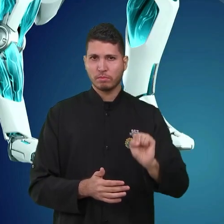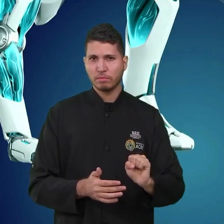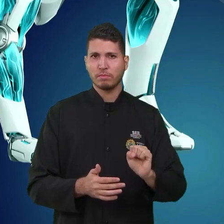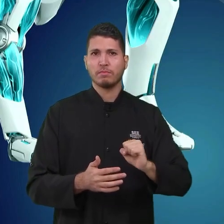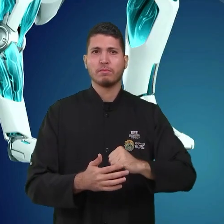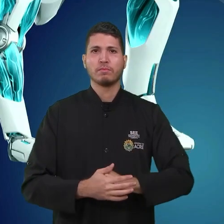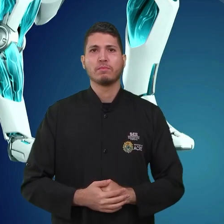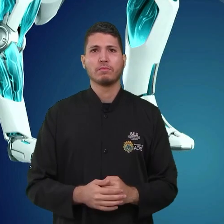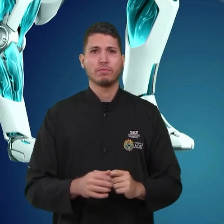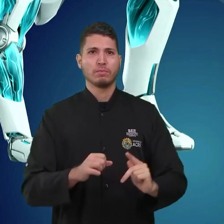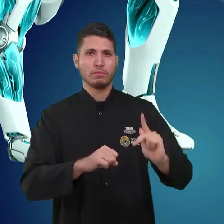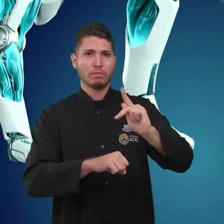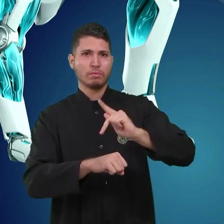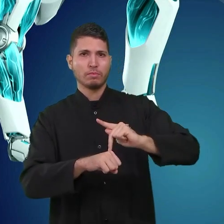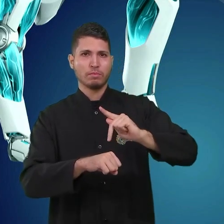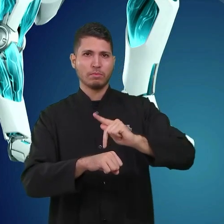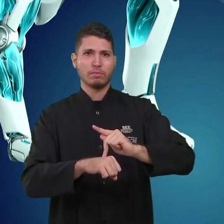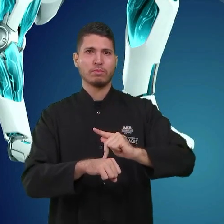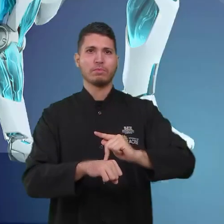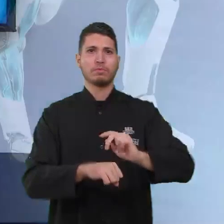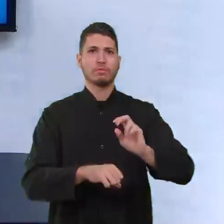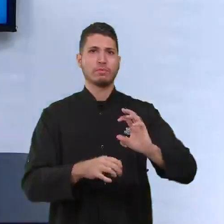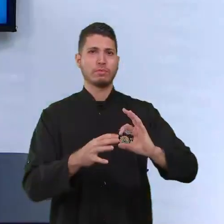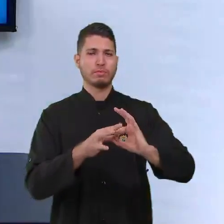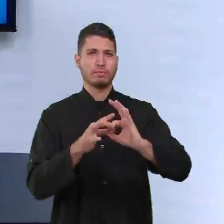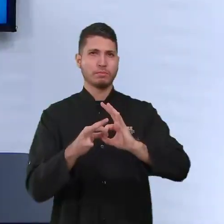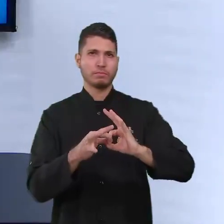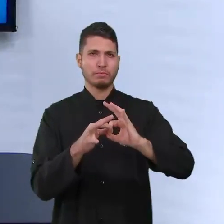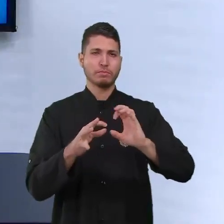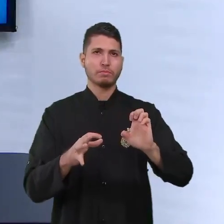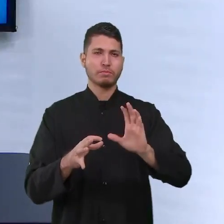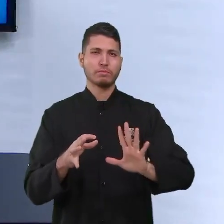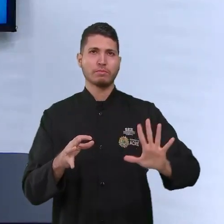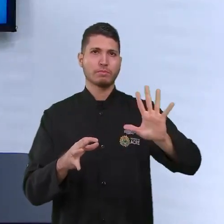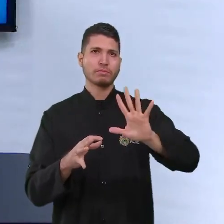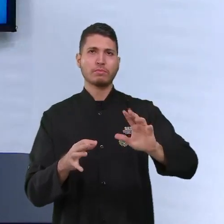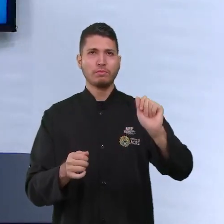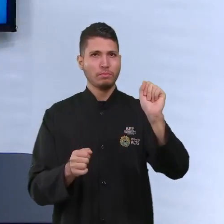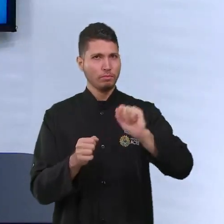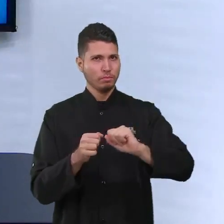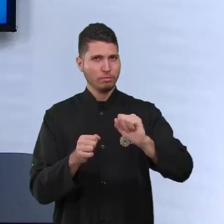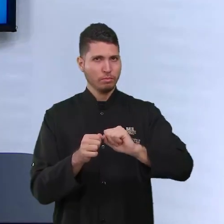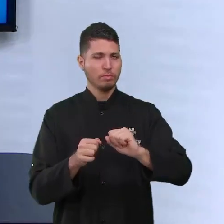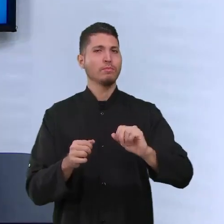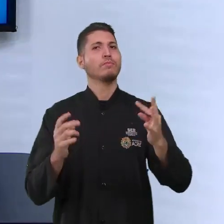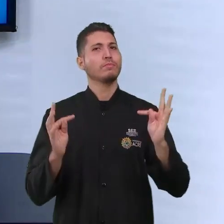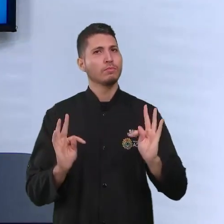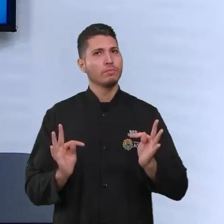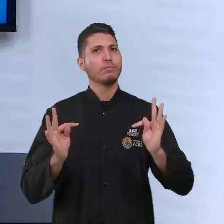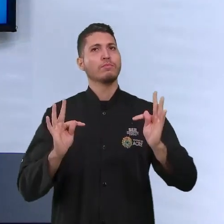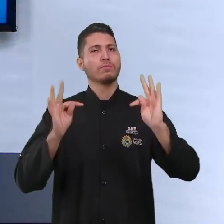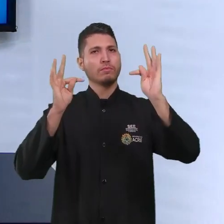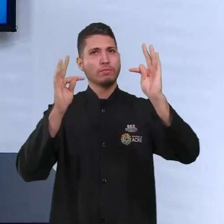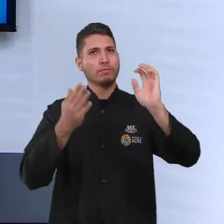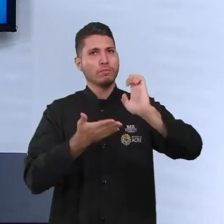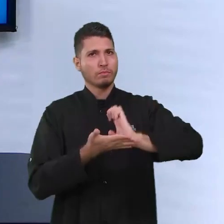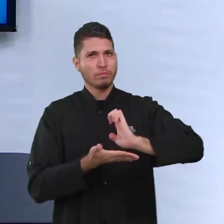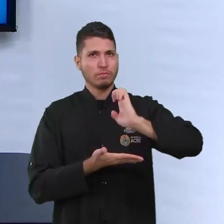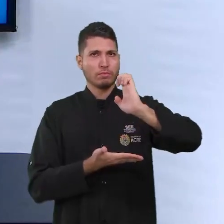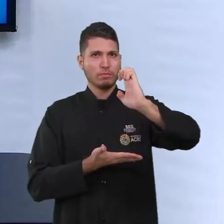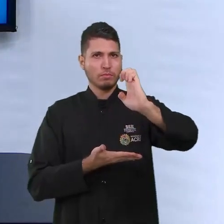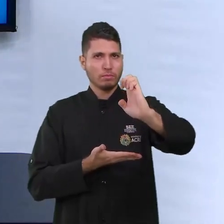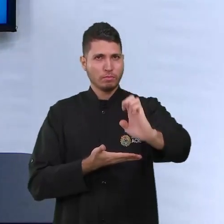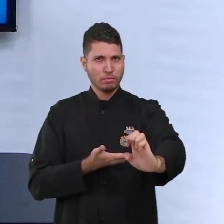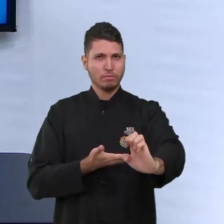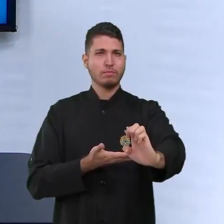Europeia. Ou seja, são países que produzem tecnologia e exportam essa